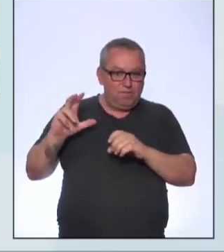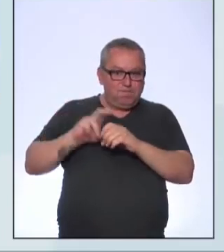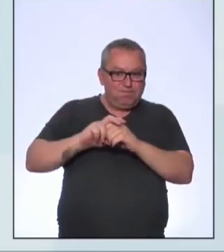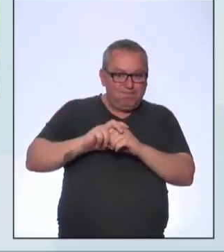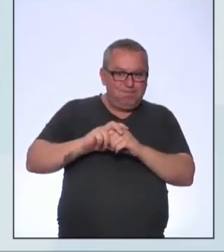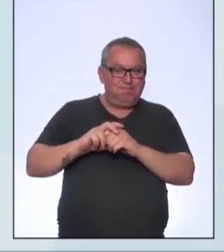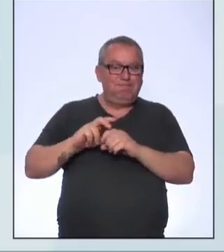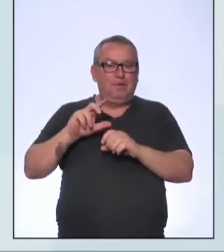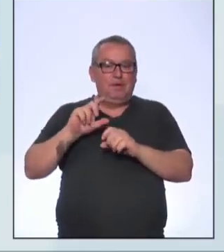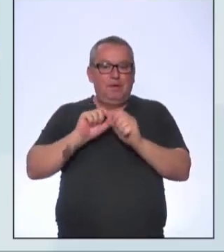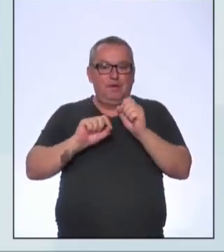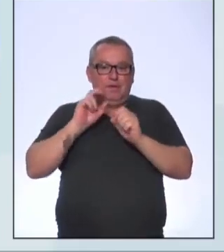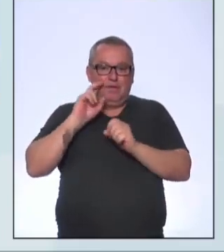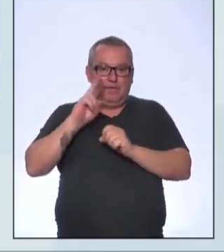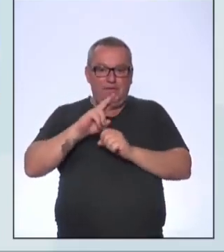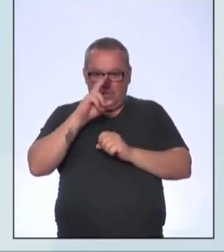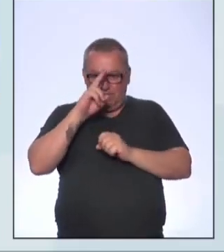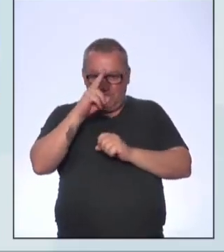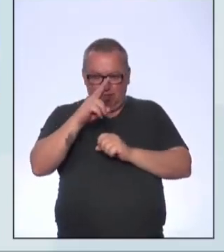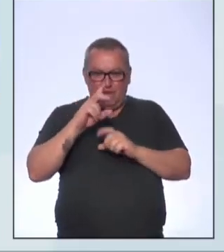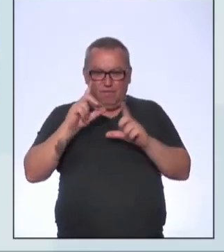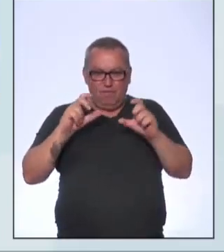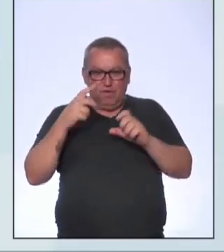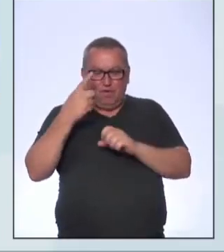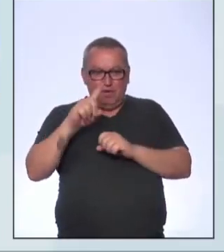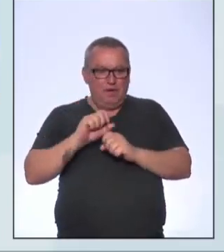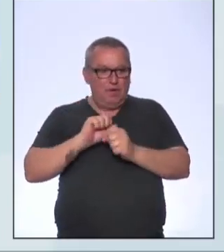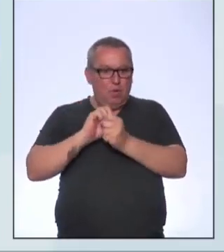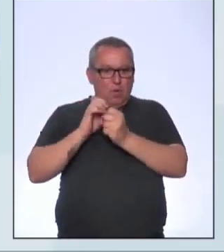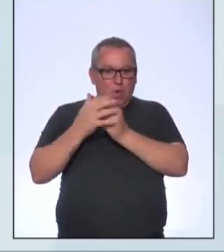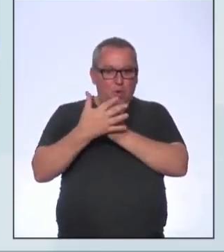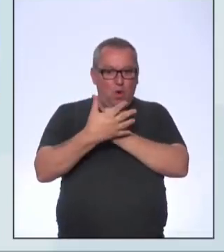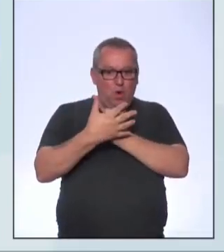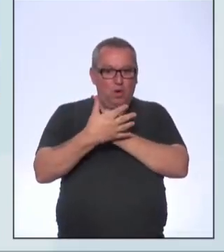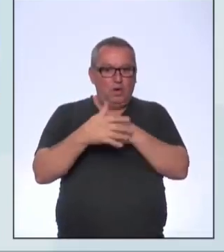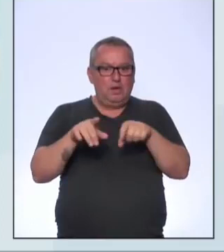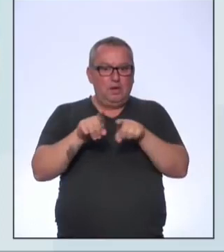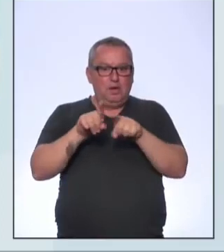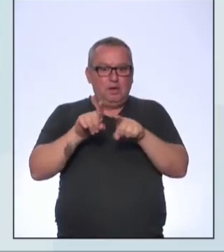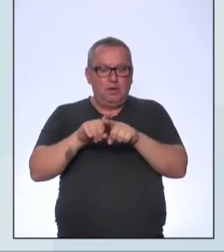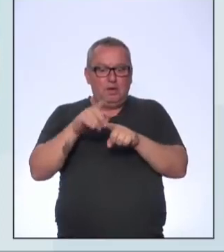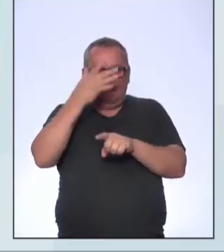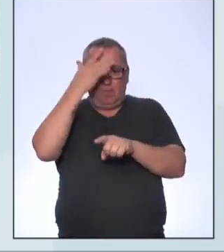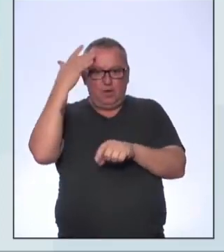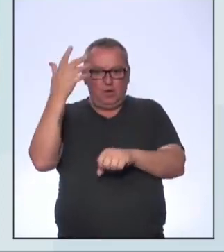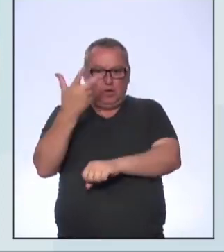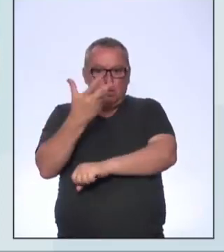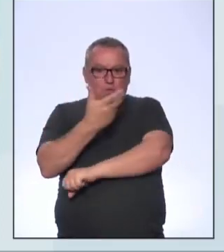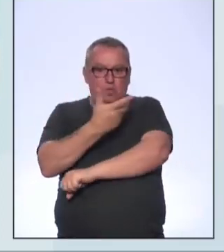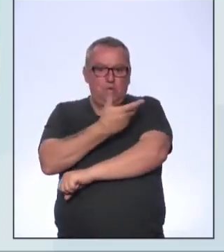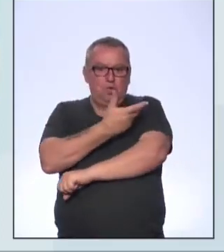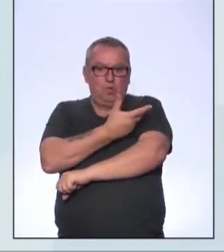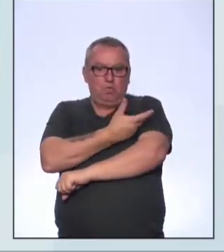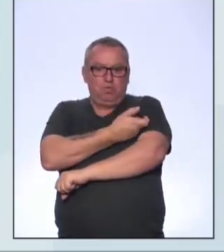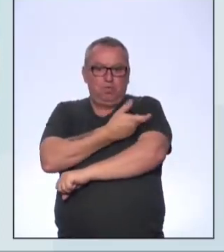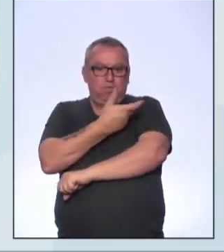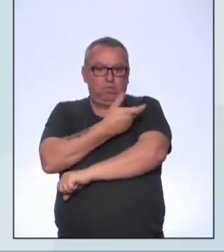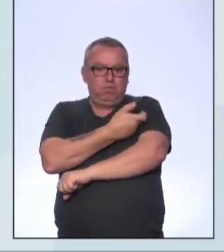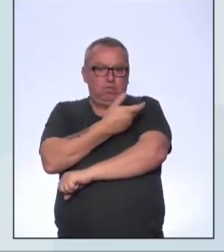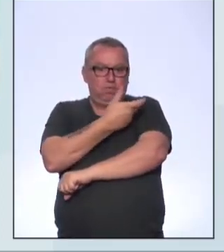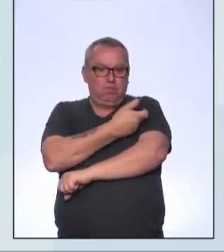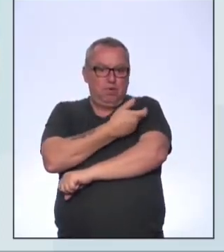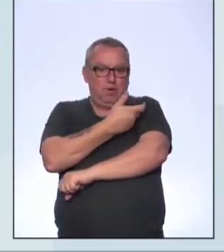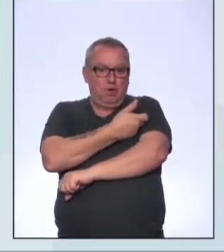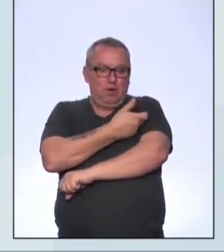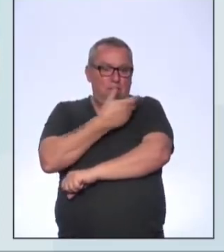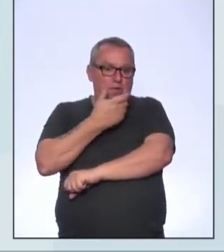de uma imagem bem forte, vírus, né, do corona. E também imagine uma pessoa tomando a vacina. Não vemos a